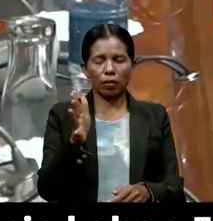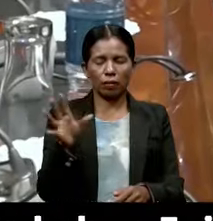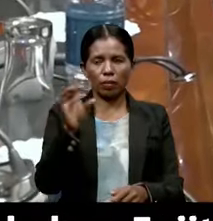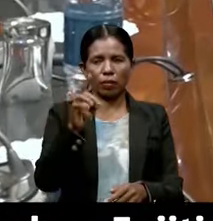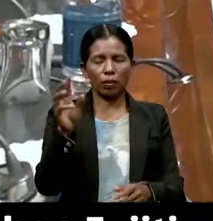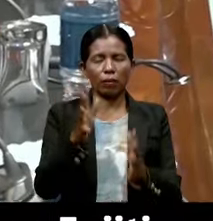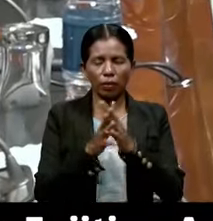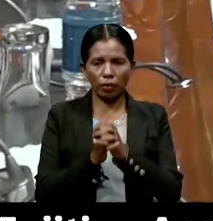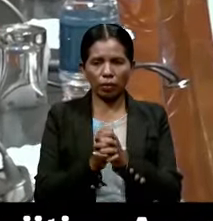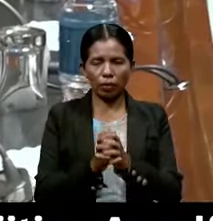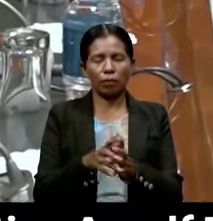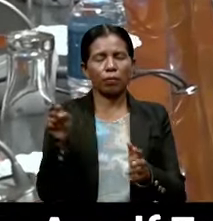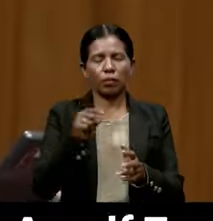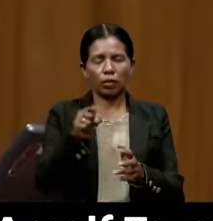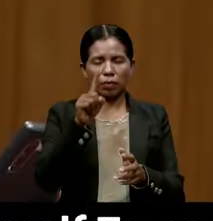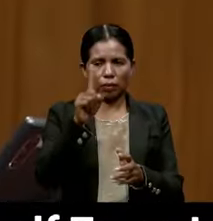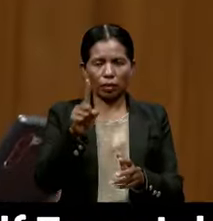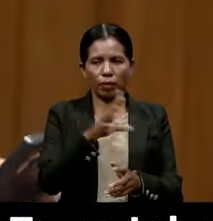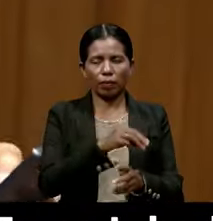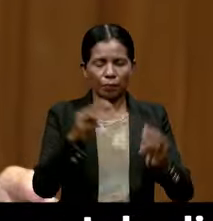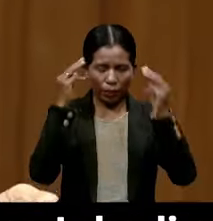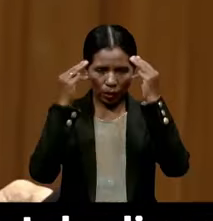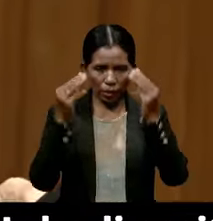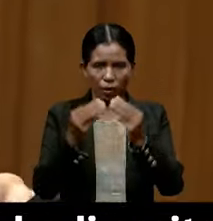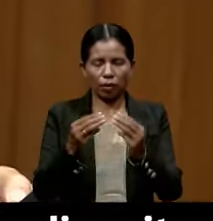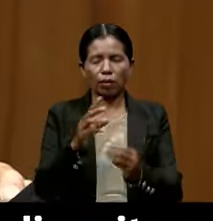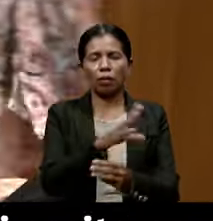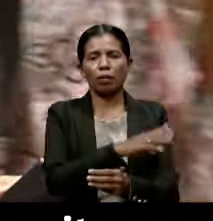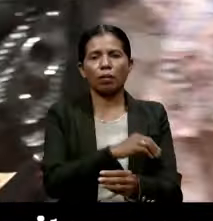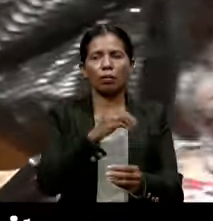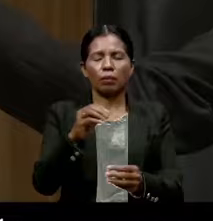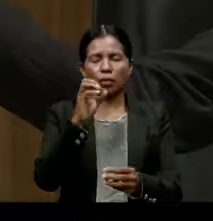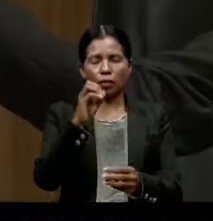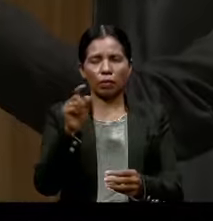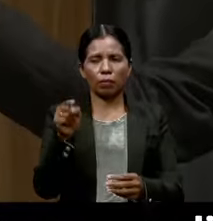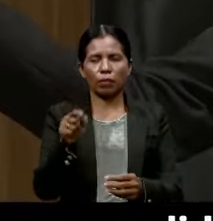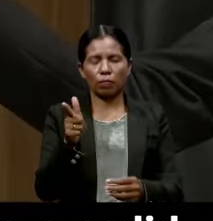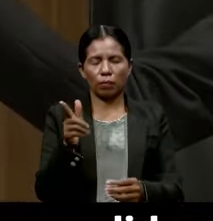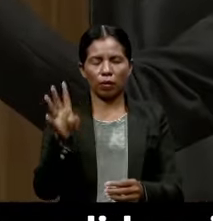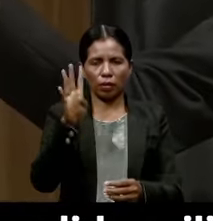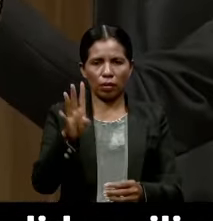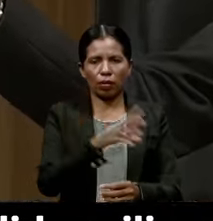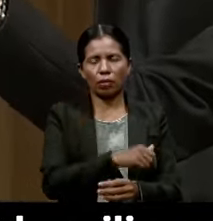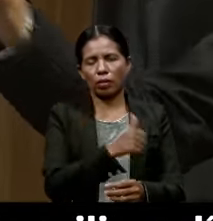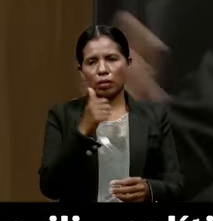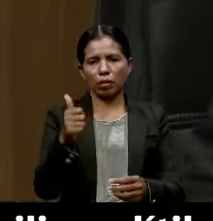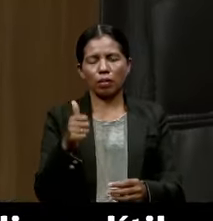protestante porcentu ida pontu sianur resinen musulmanu porcentu zero pontu lanur resing hat no religiang sira